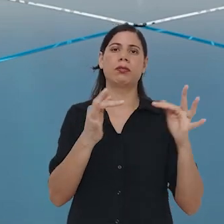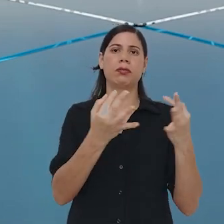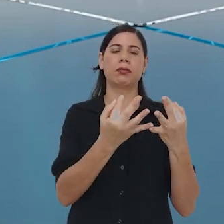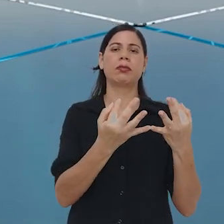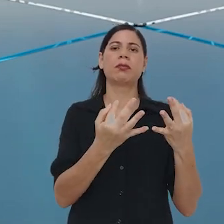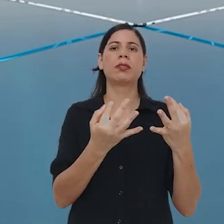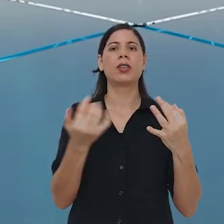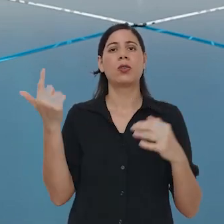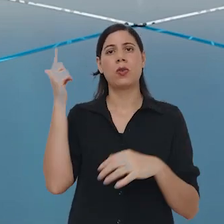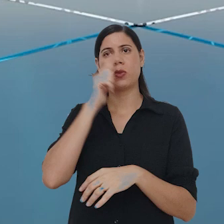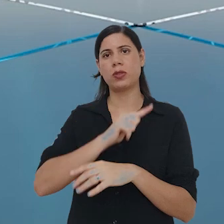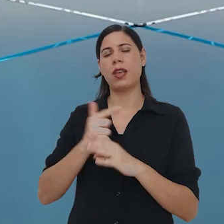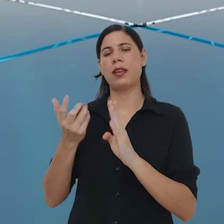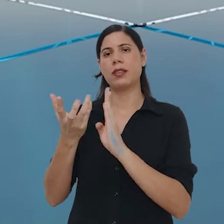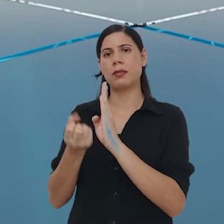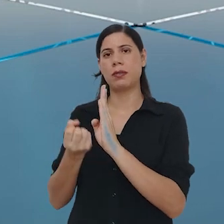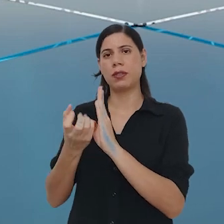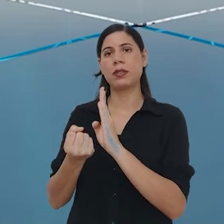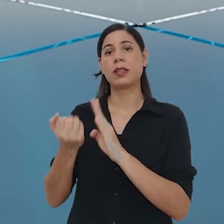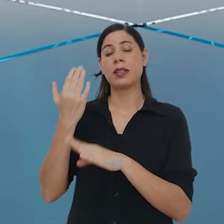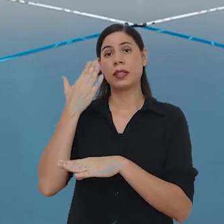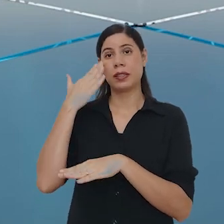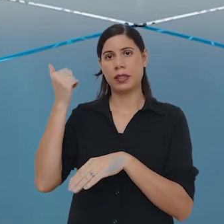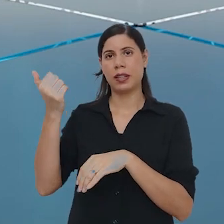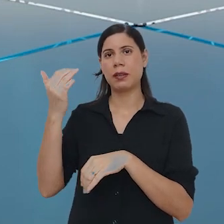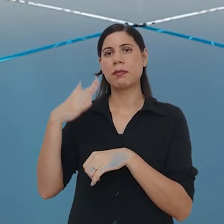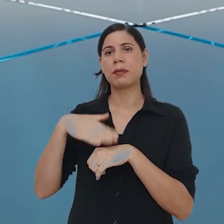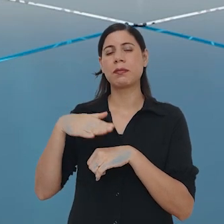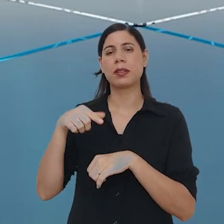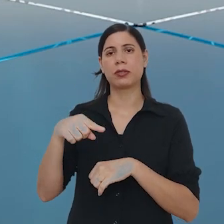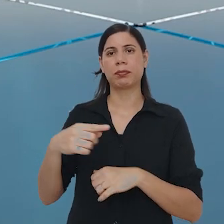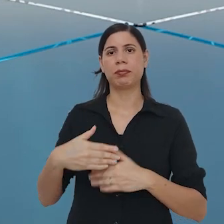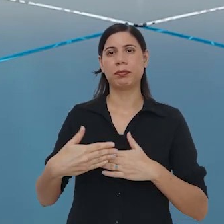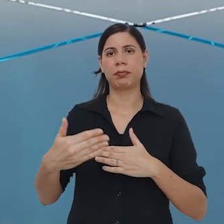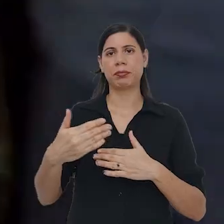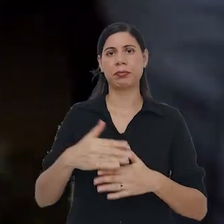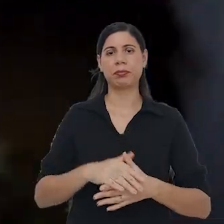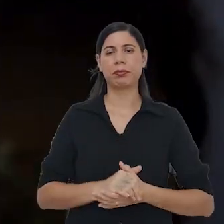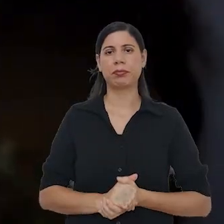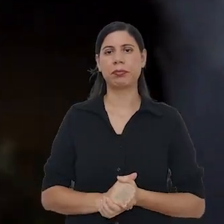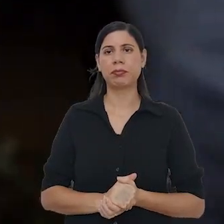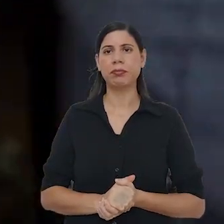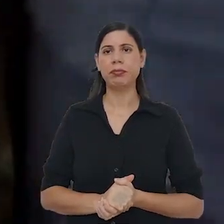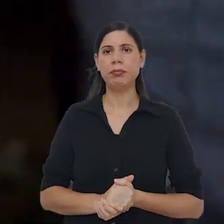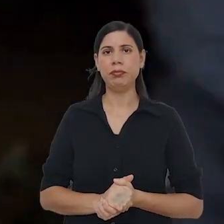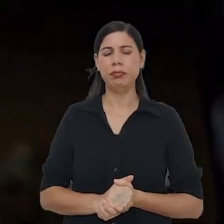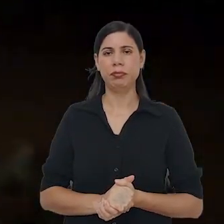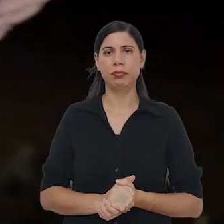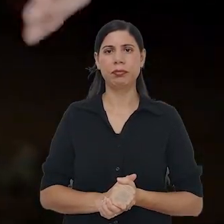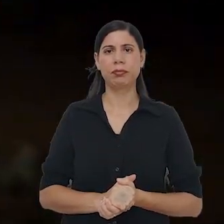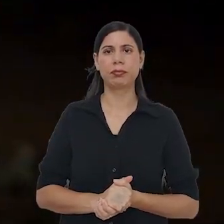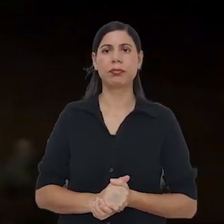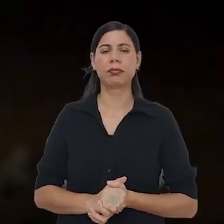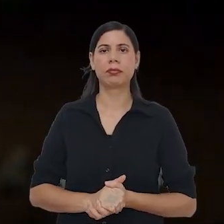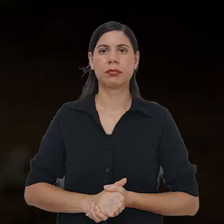o benefício. Saiba mais sobre o auxílio reclusão com Lincoln Freitas.